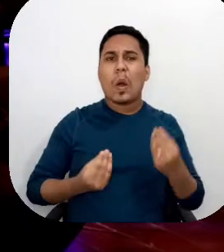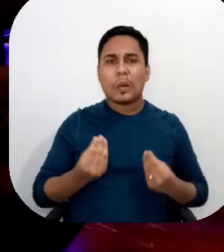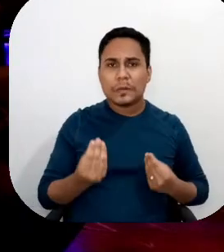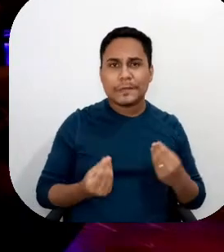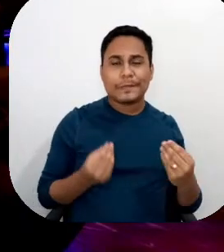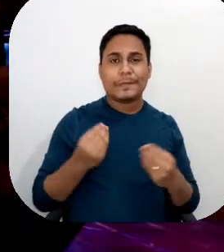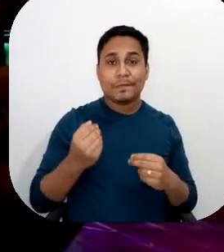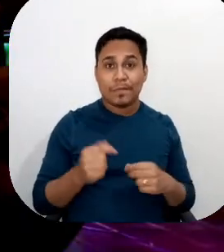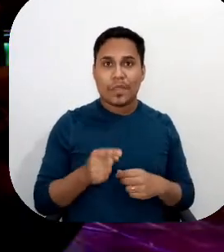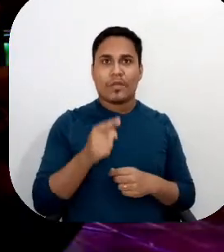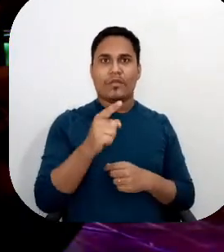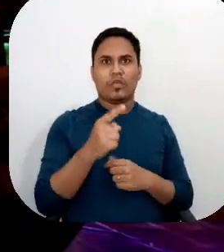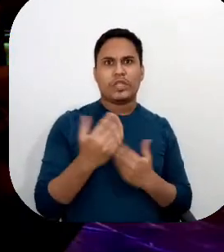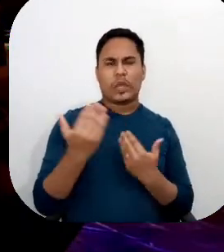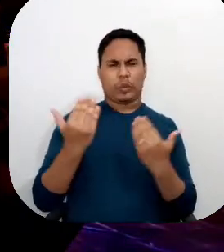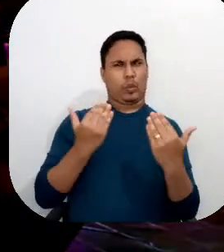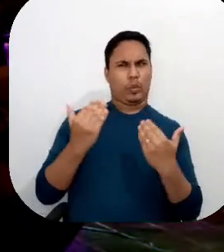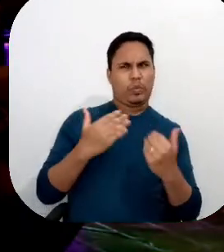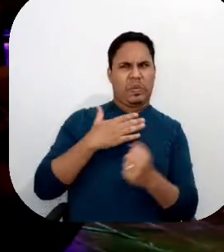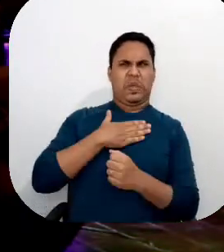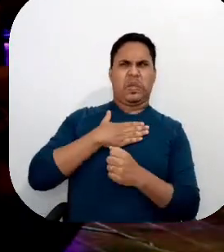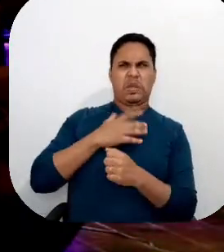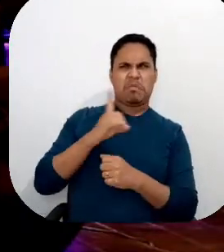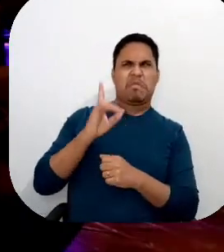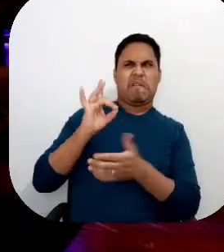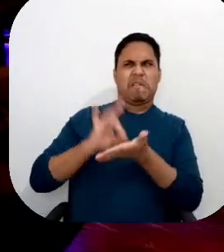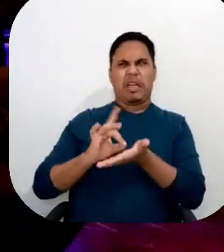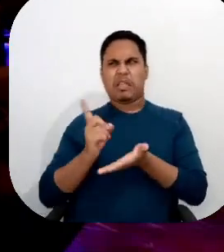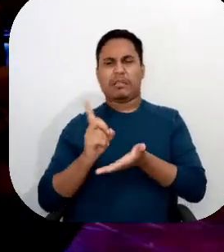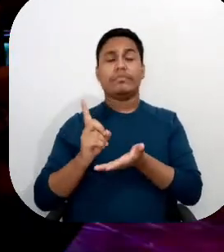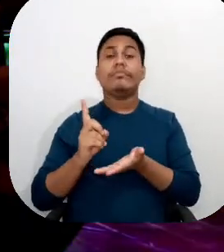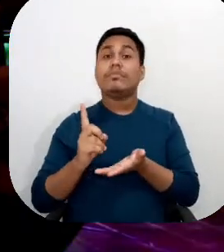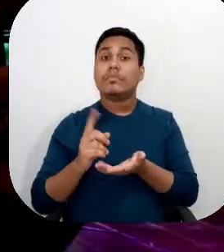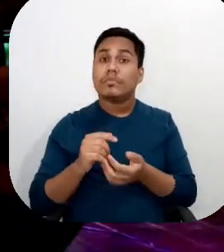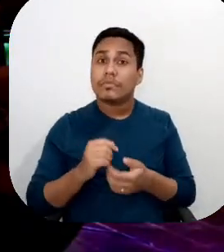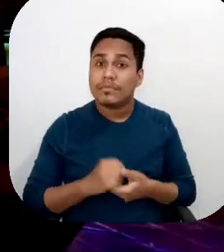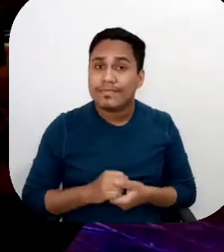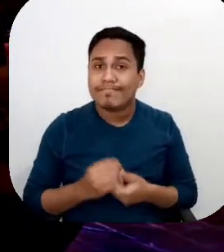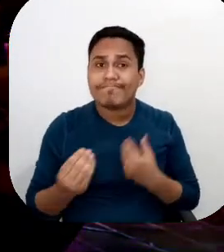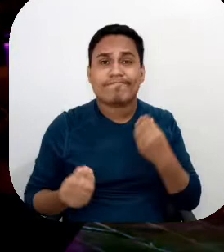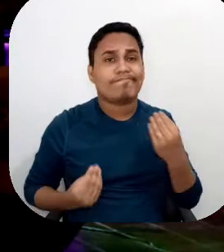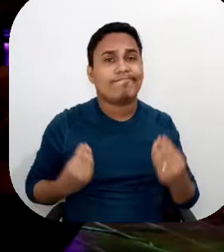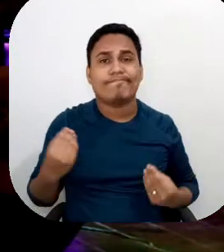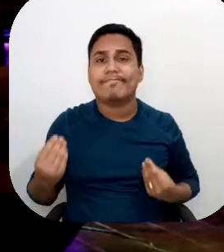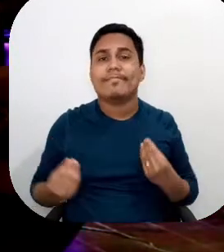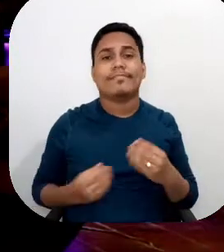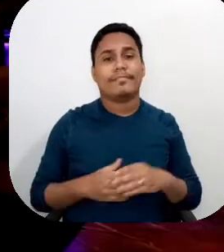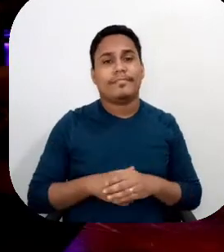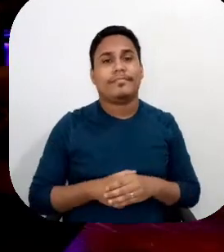coração. Você duvida da realidade, vira cidade, sabe que